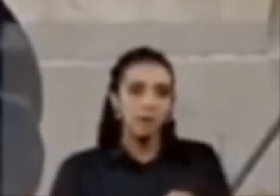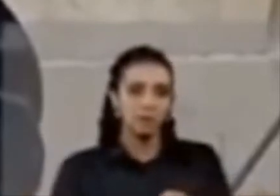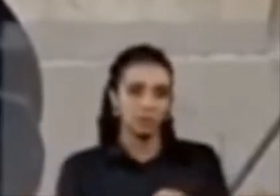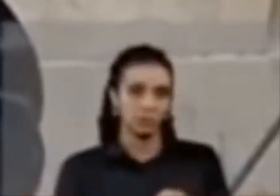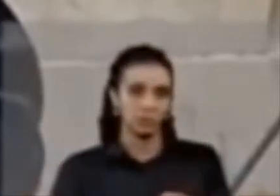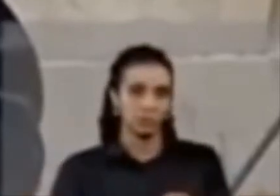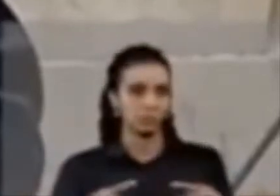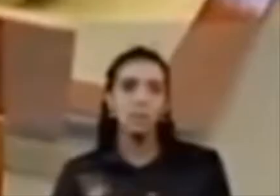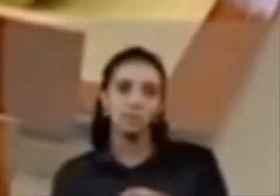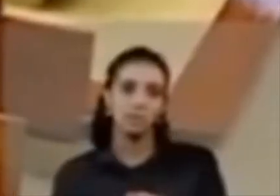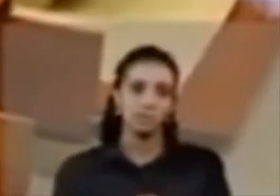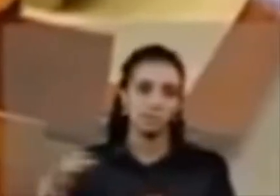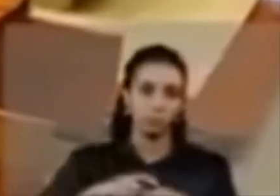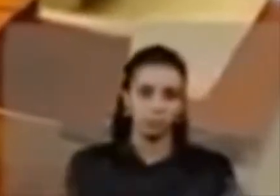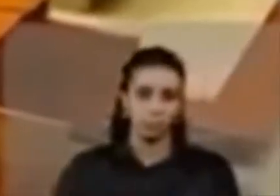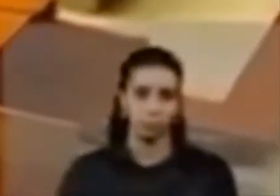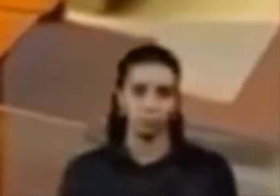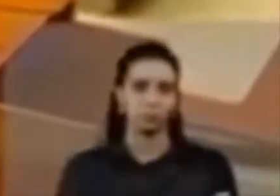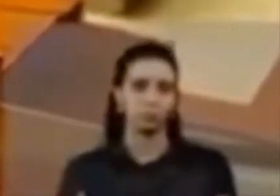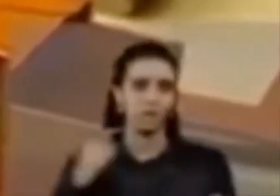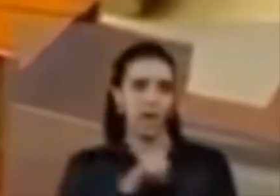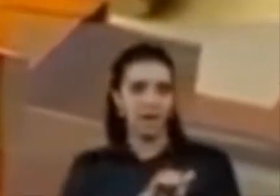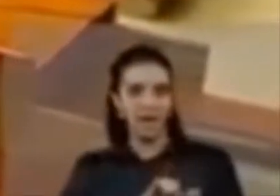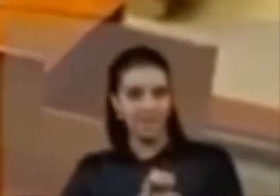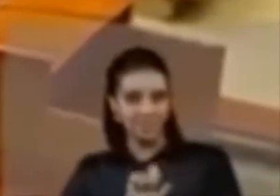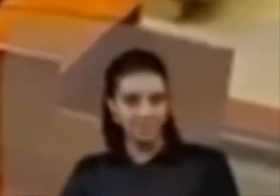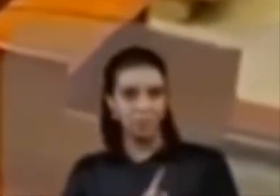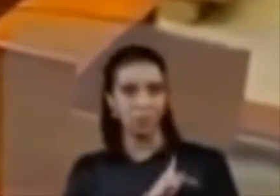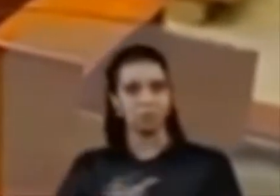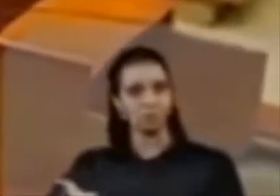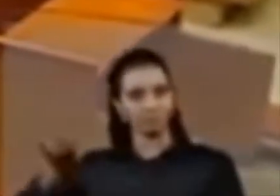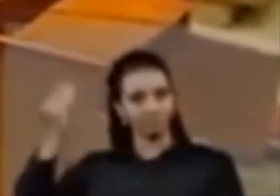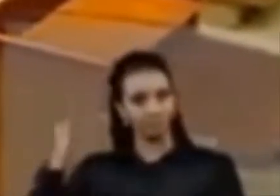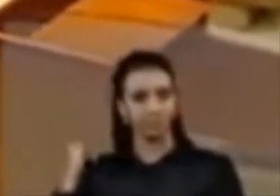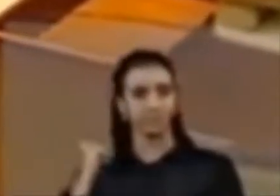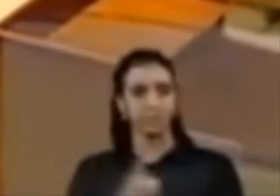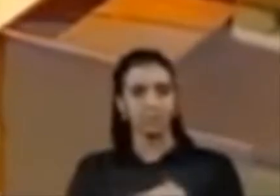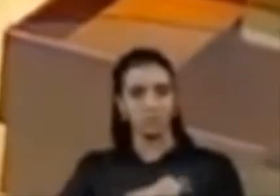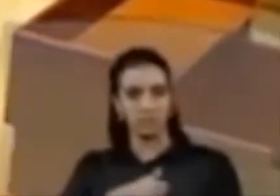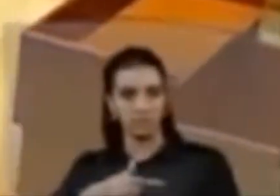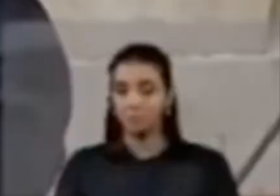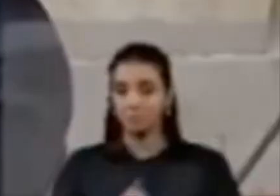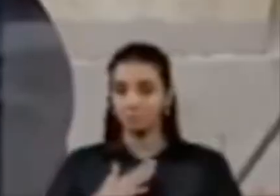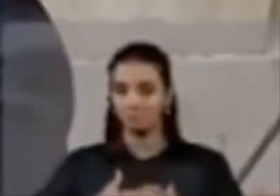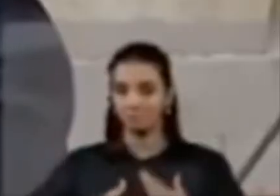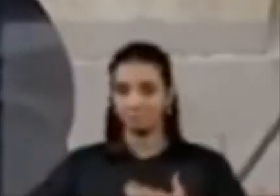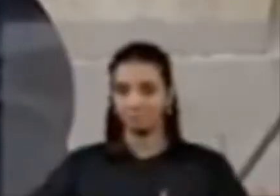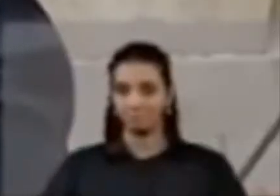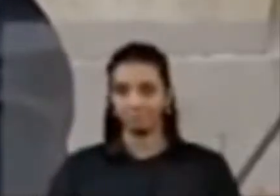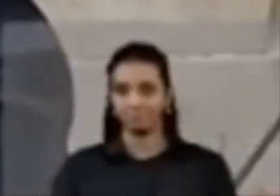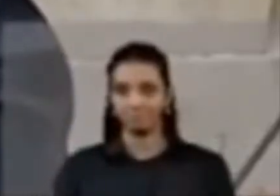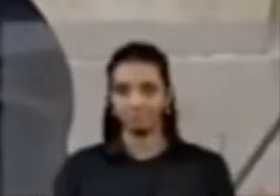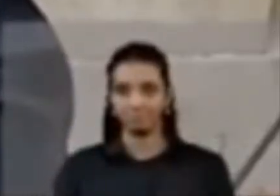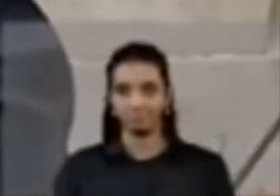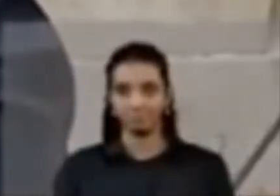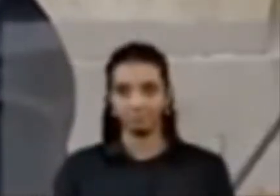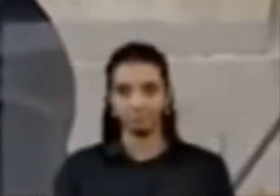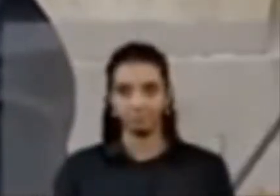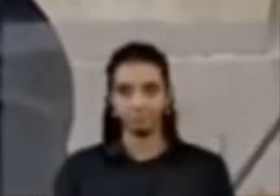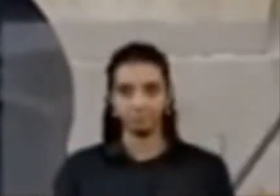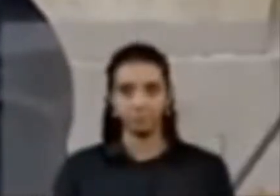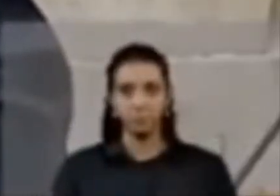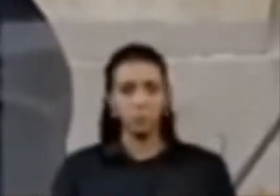ordem jurídica do Estado Democrático de Direito como meio para sanear as instituições. Não há veneno maior